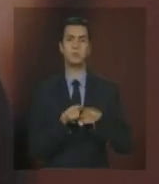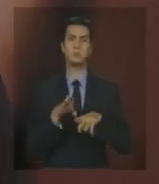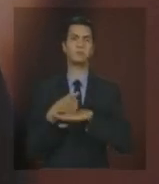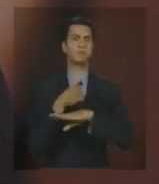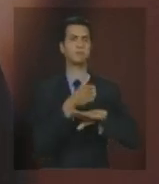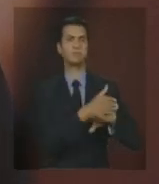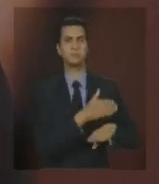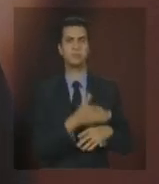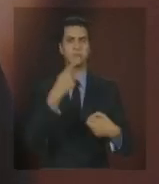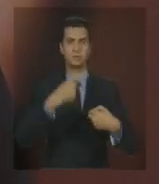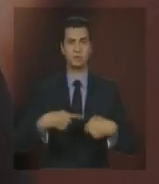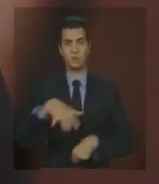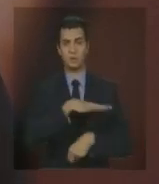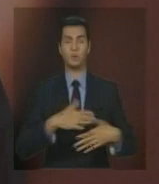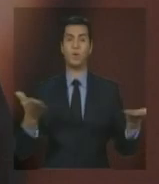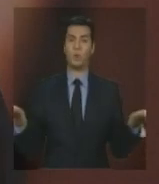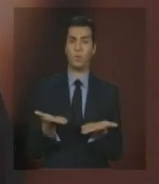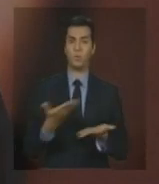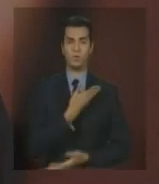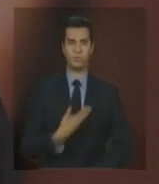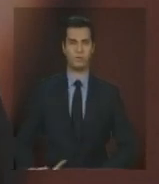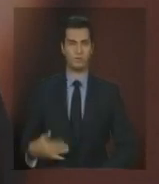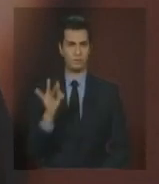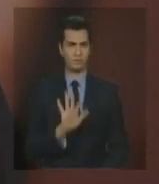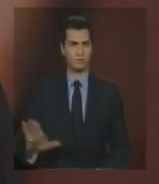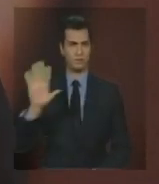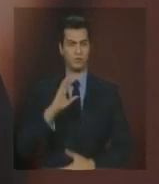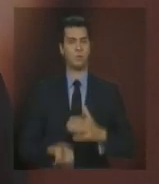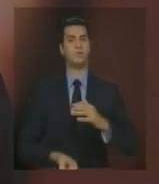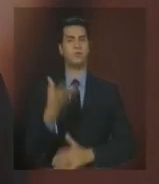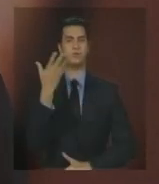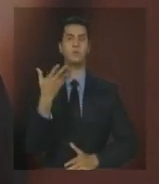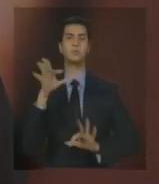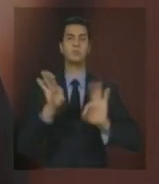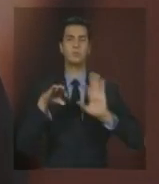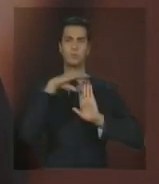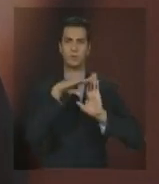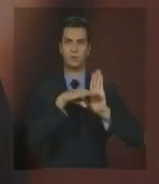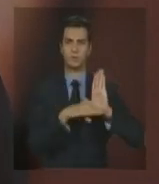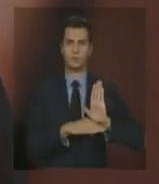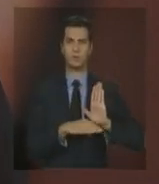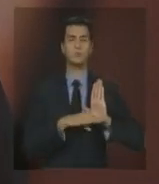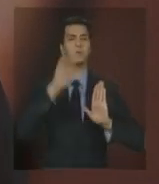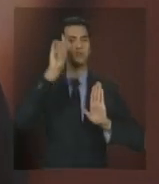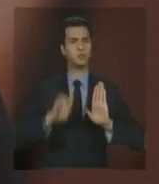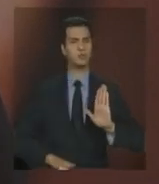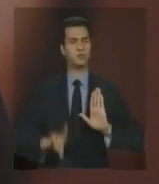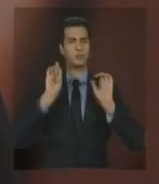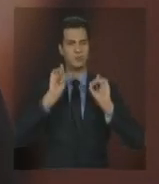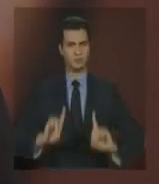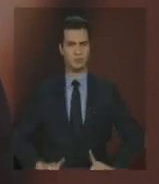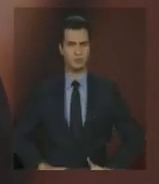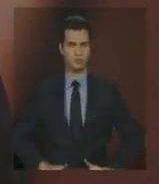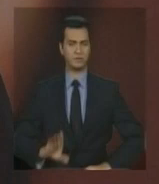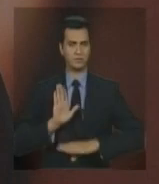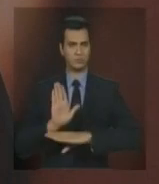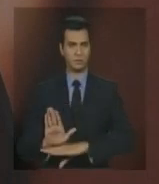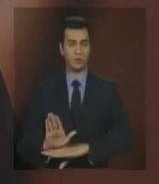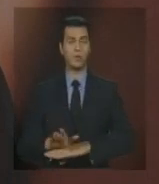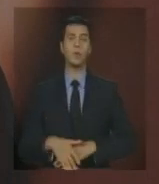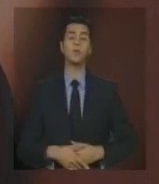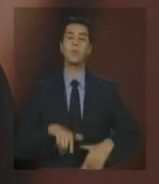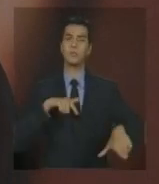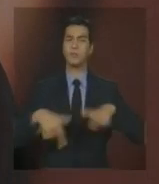o governo federal lançou hoje o Viver Sem Limite, Plano Nacional dos Direitos das Pessoas com Deficiência. As